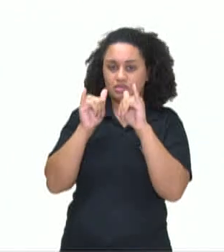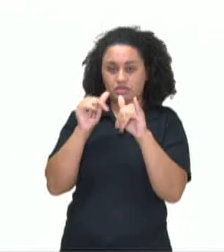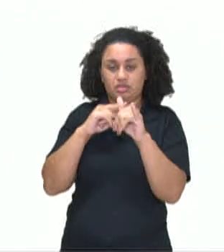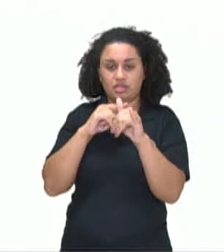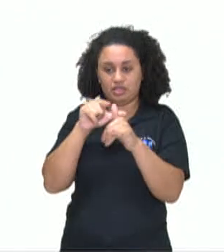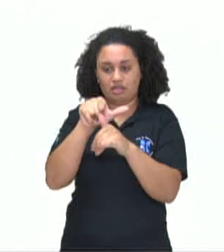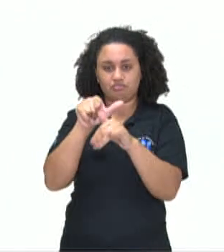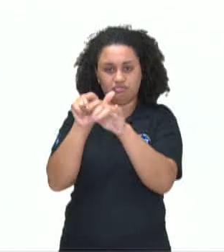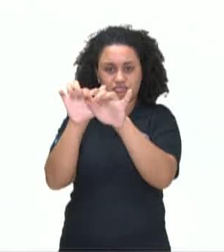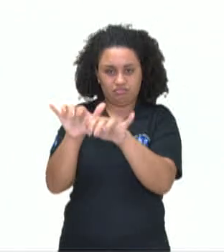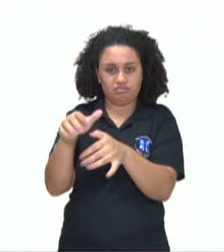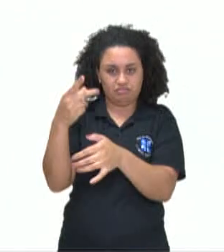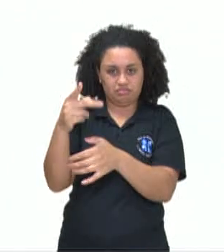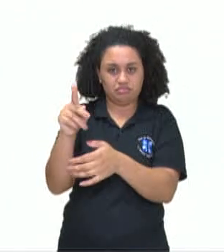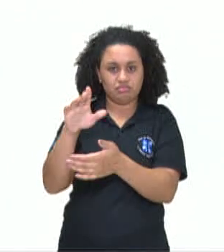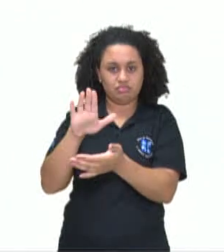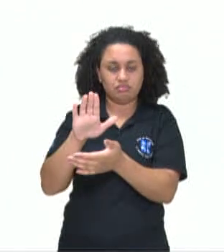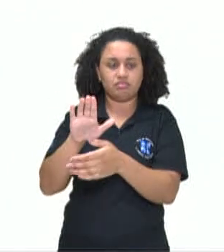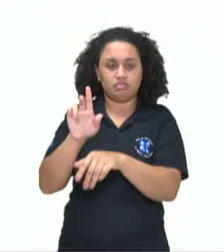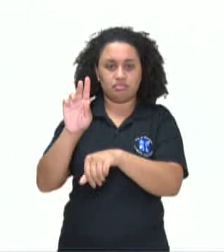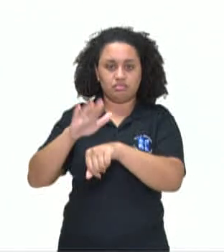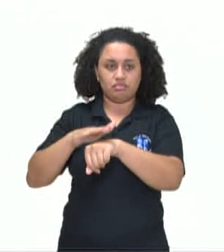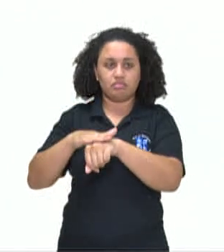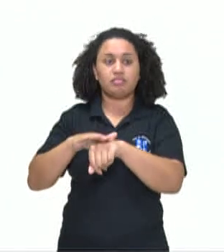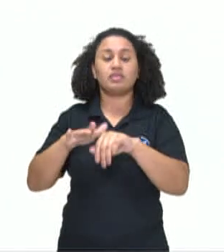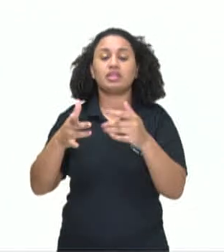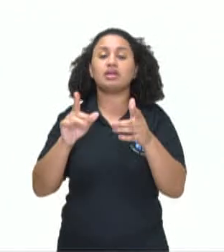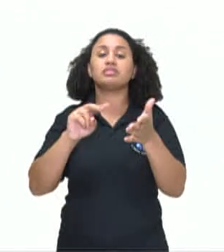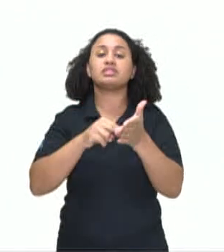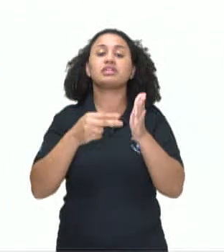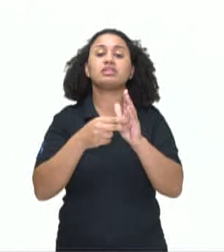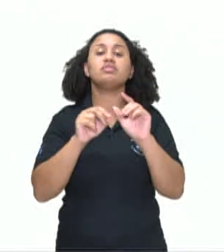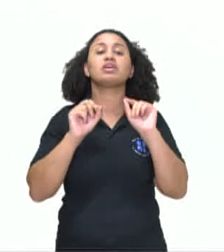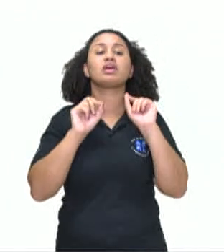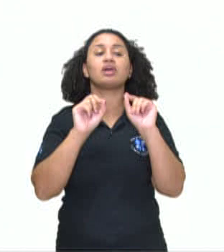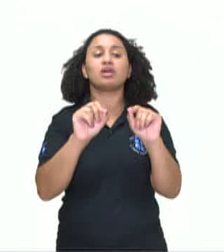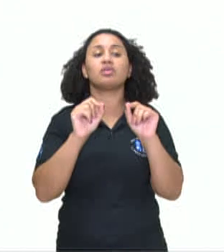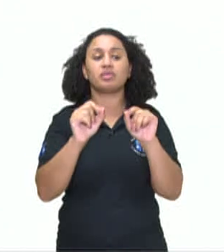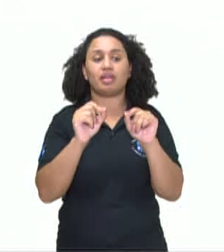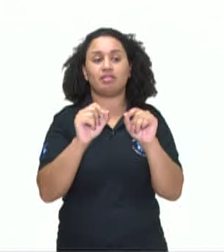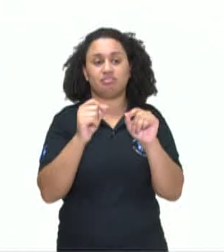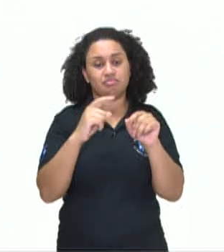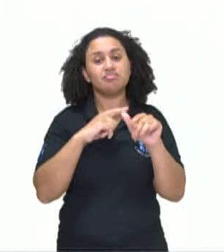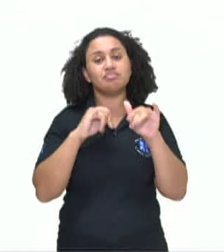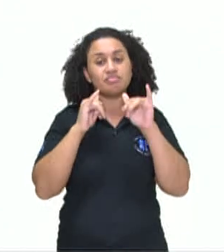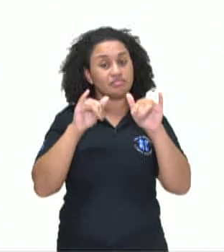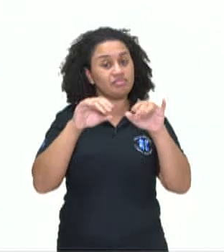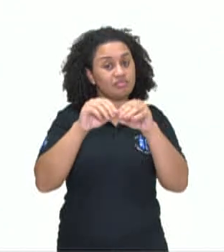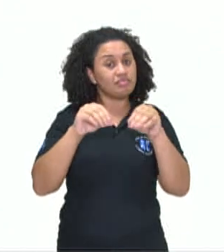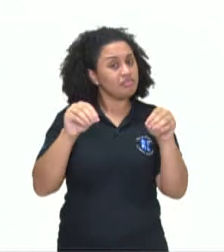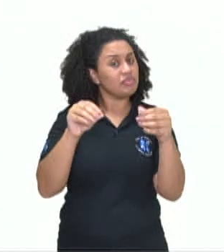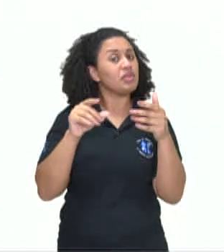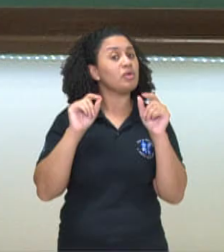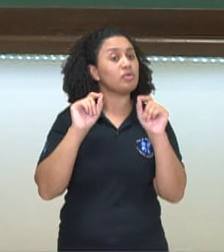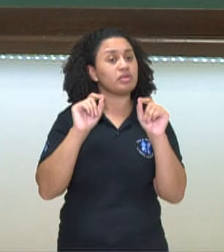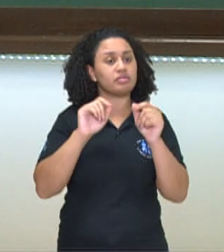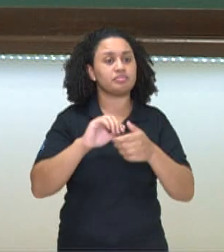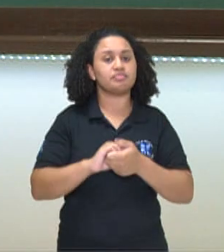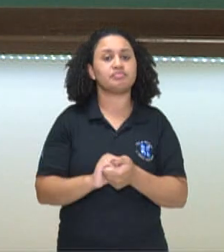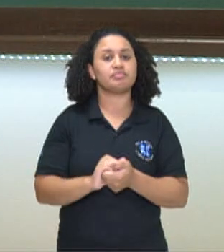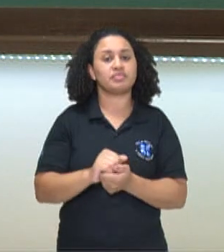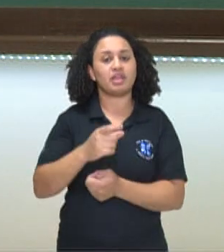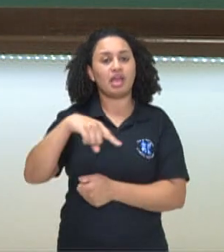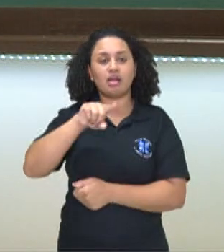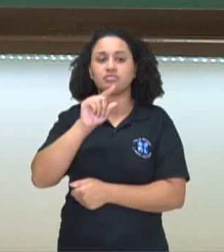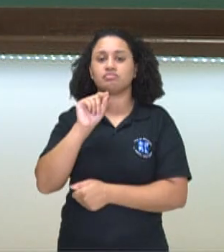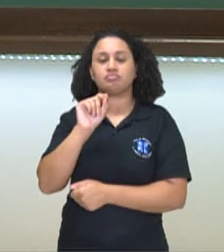estrutura do gabinete. Portanto, aterrar eletricamente significa necessariamente... Então, olha só, para quem não sabe, no